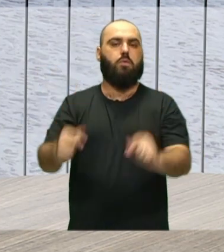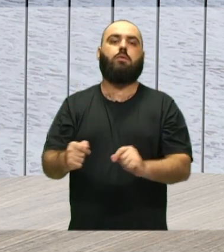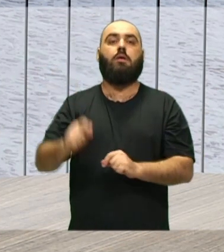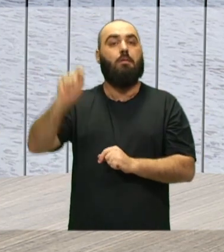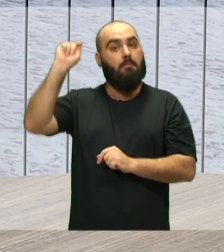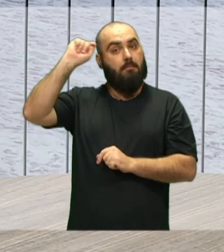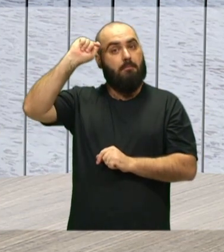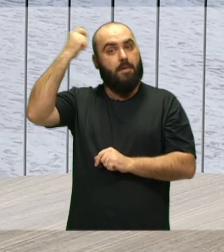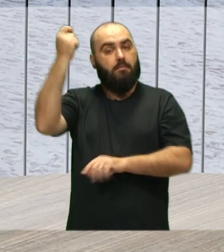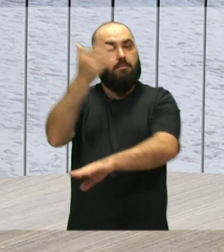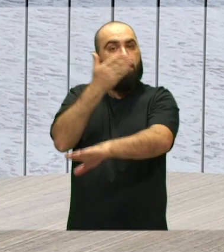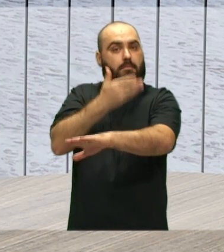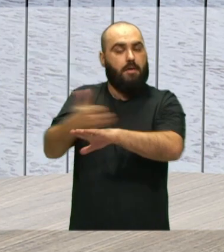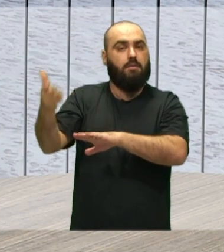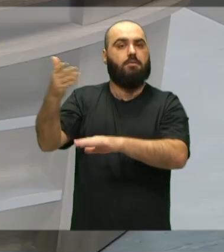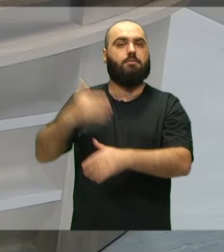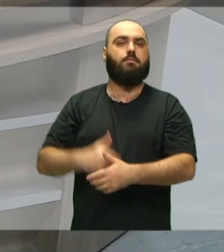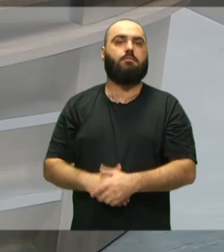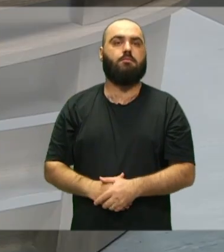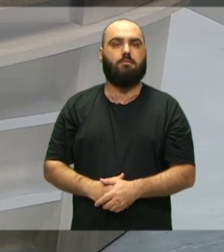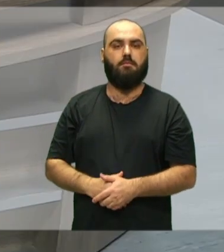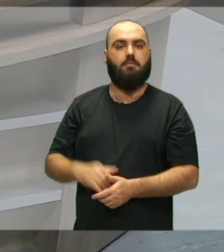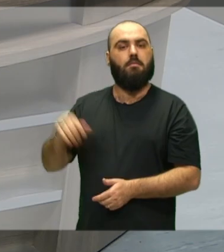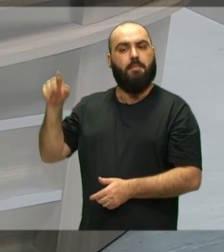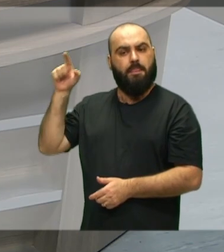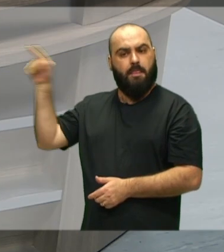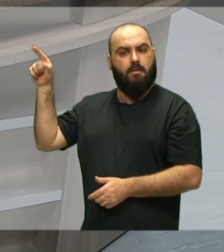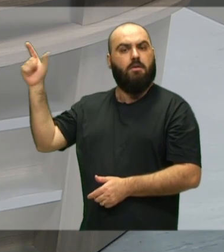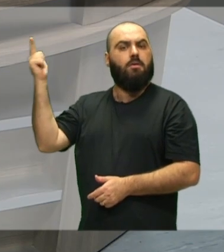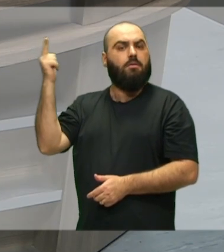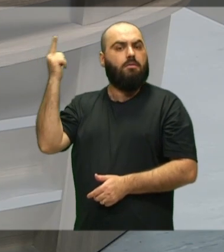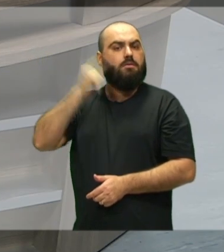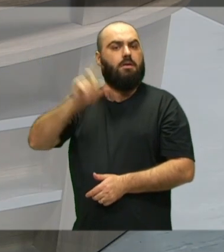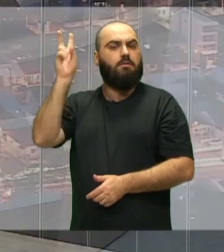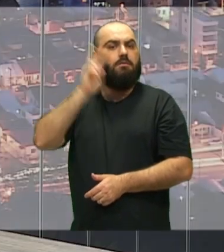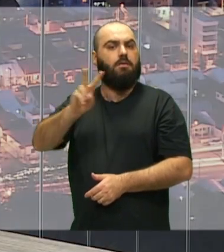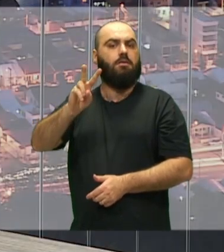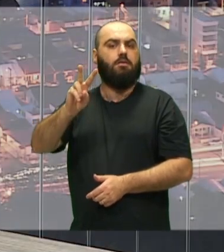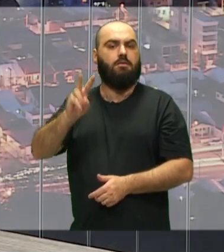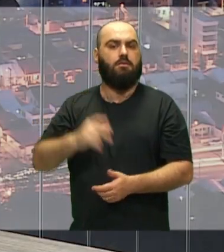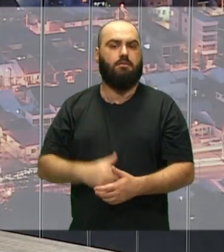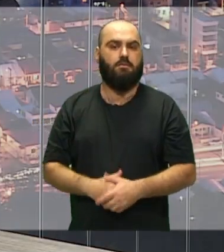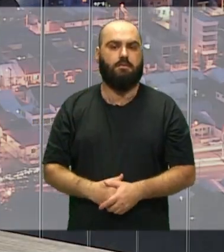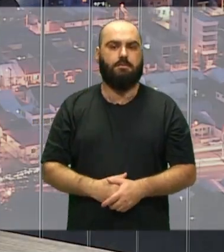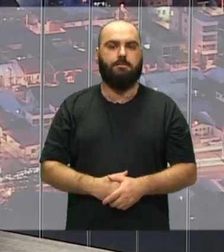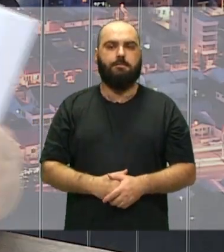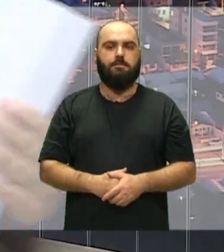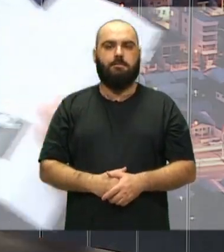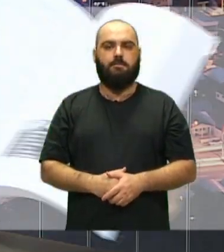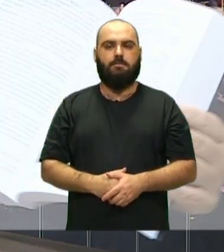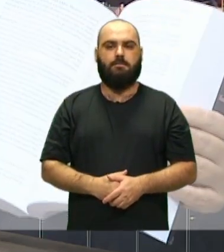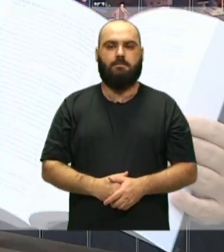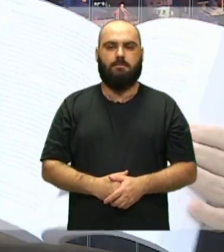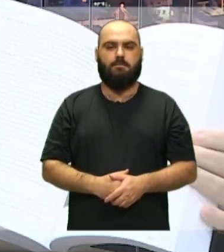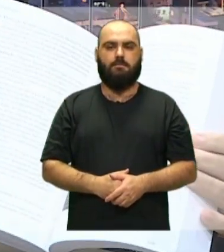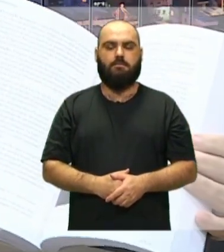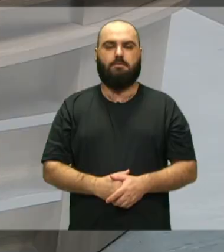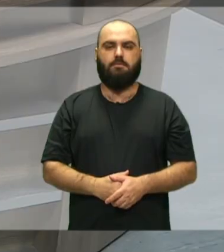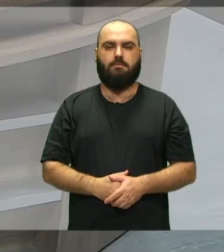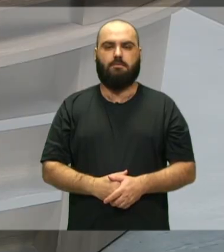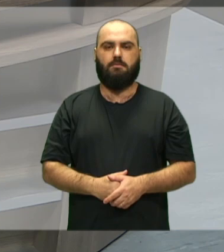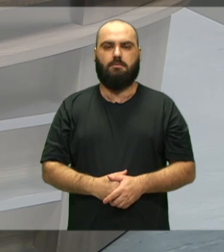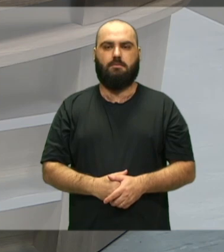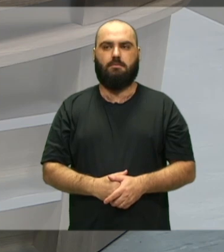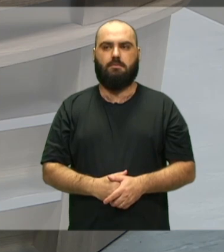branco, sem perder... E dá para fazer, ó, por exemplo... Ó, sem perder a leitura, esse sem aqui, perder... Ó. Deixa eu, né? Não sei se